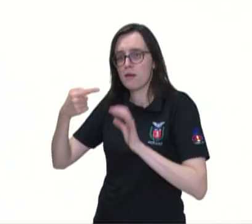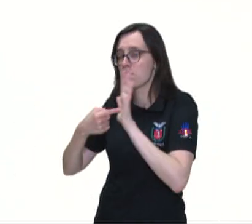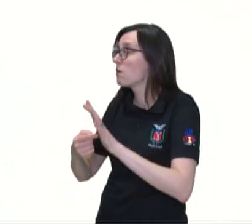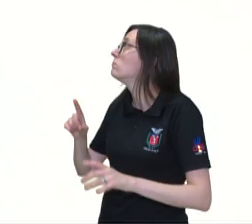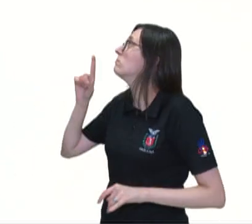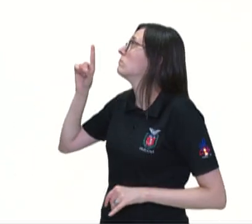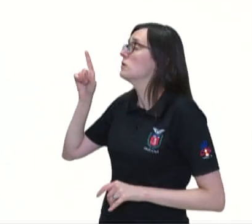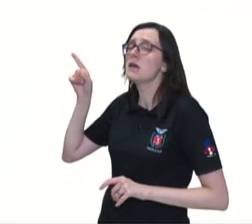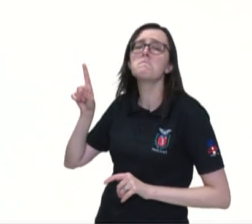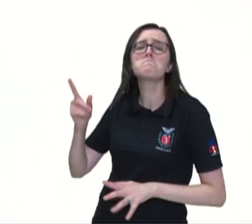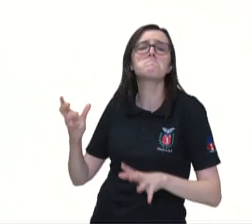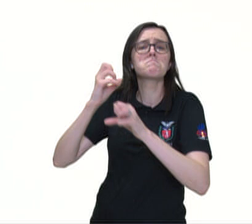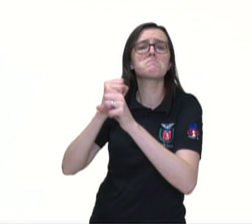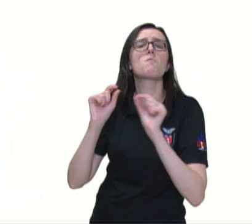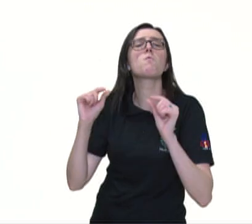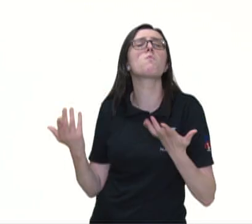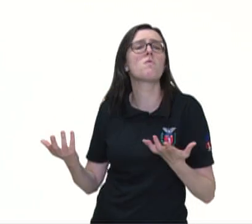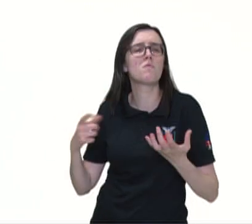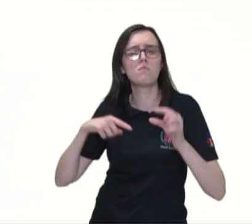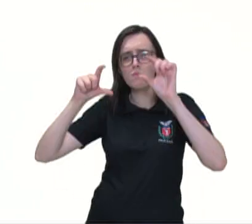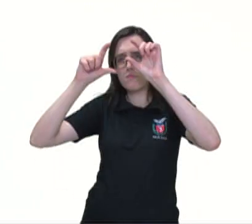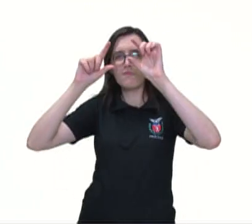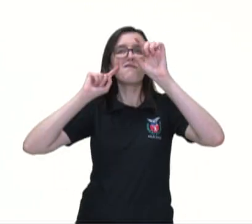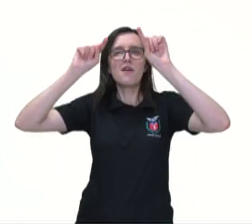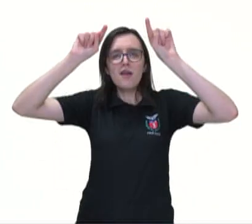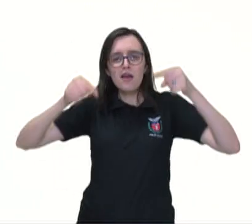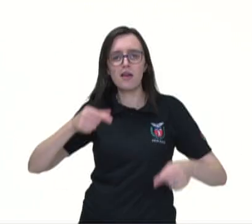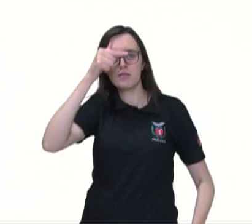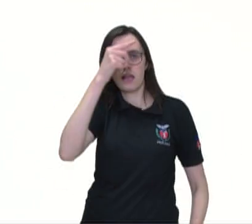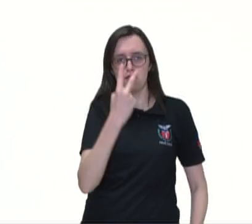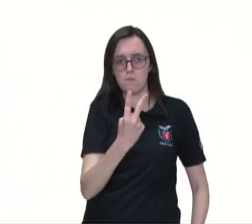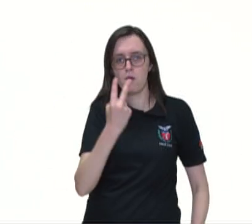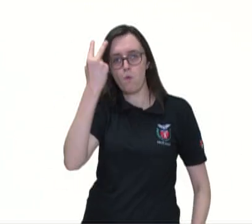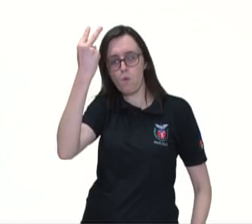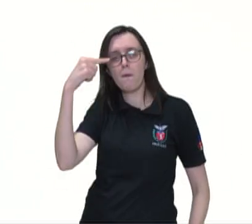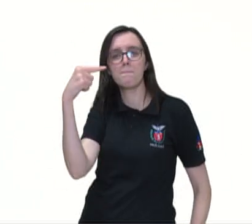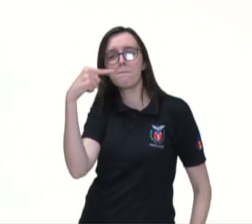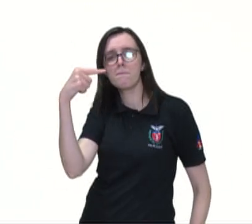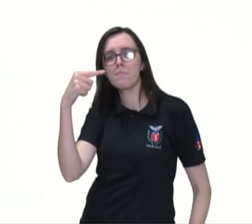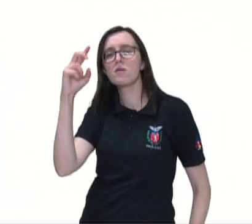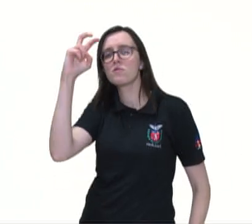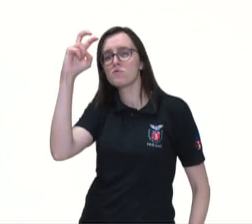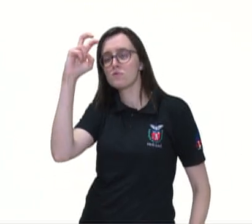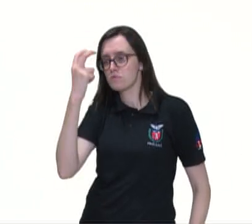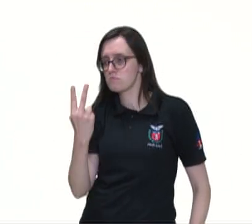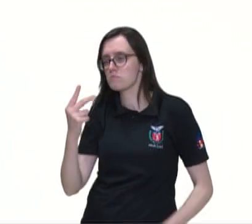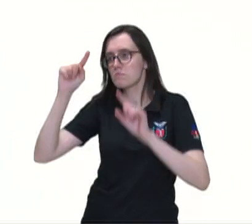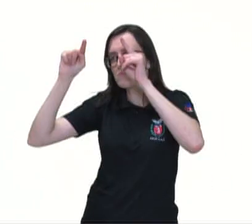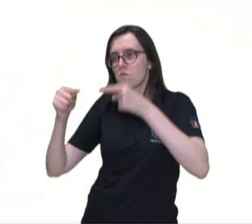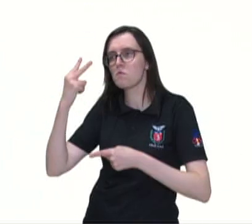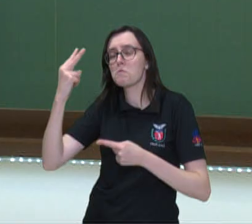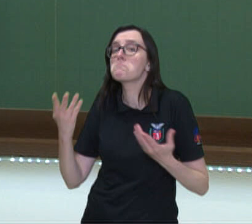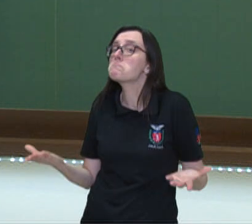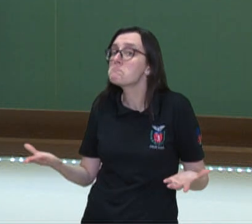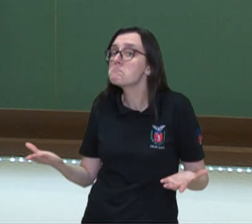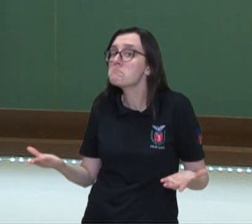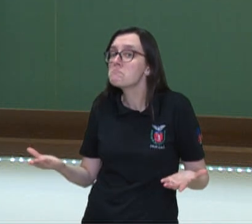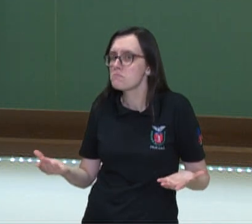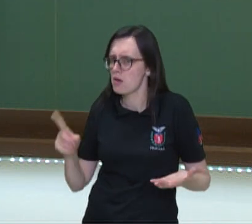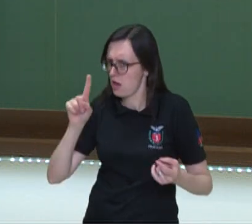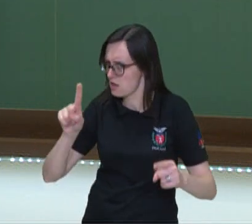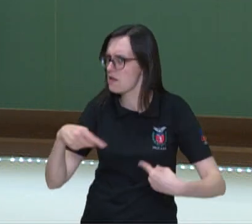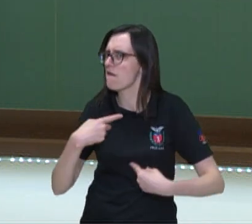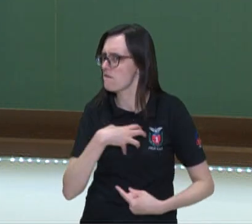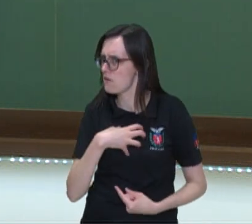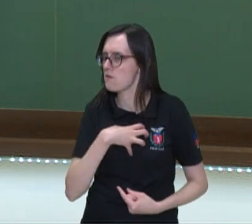se pretende calcular com a expressão 7 meios ao quadrado menos 5 meios ao quadrado? É um baita de um